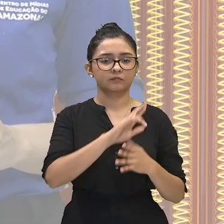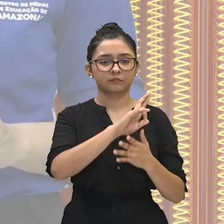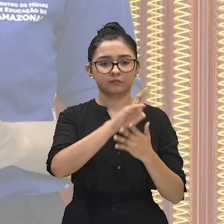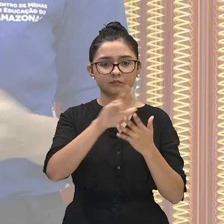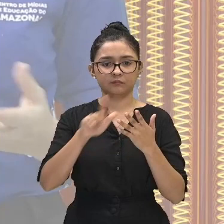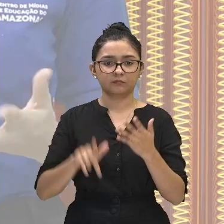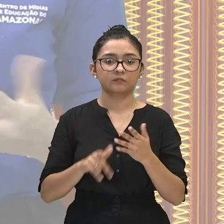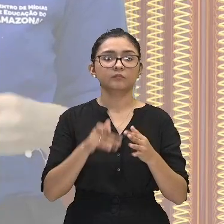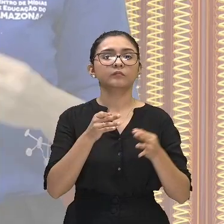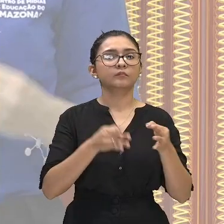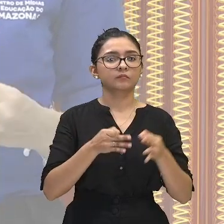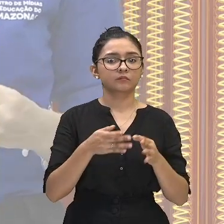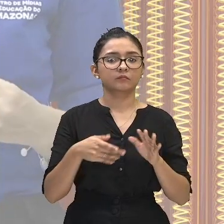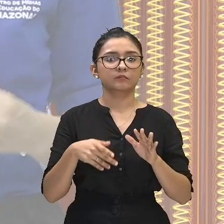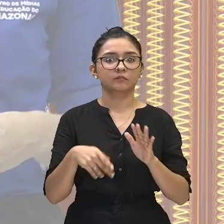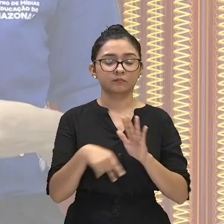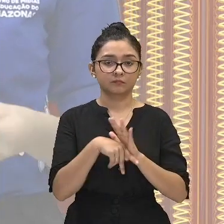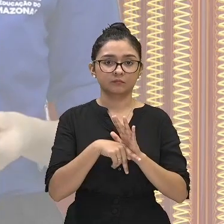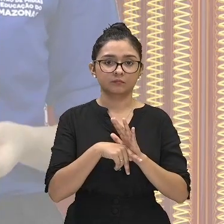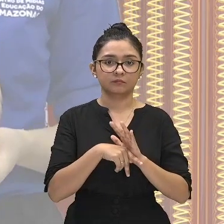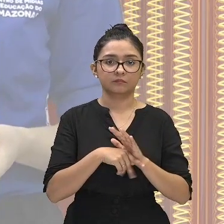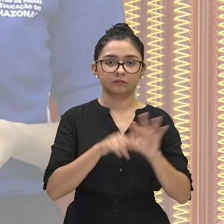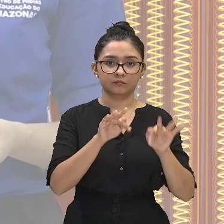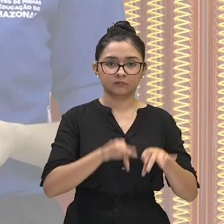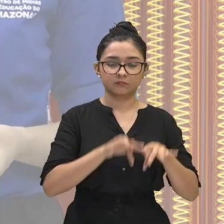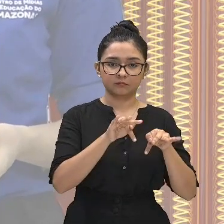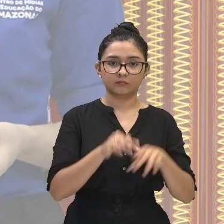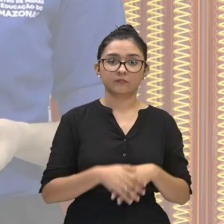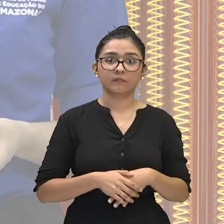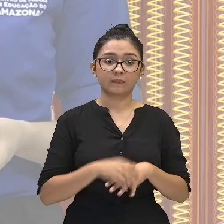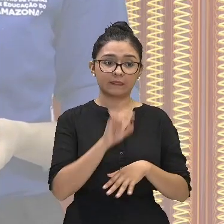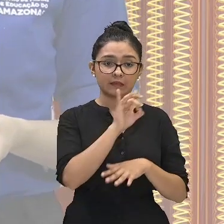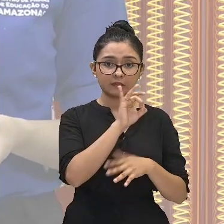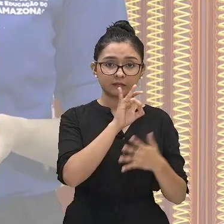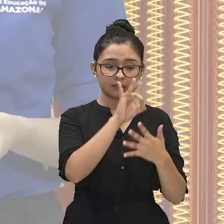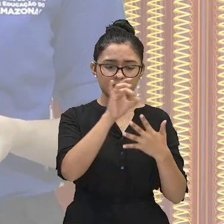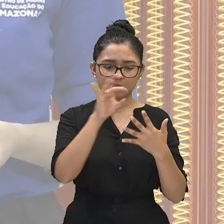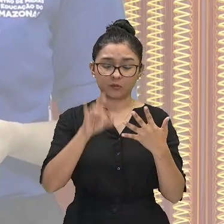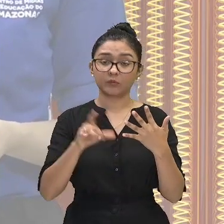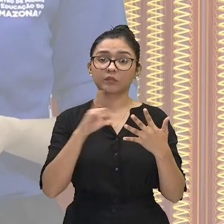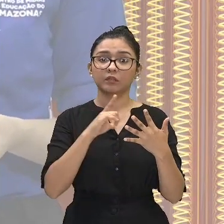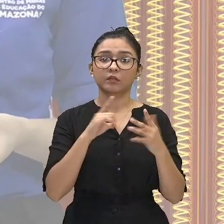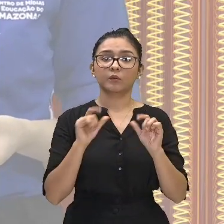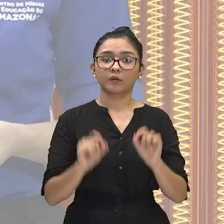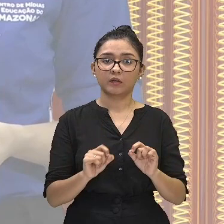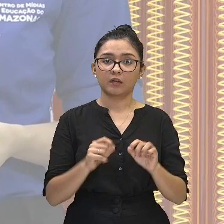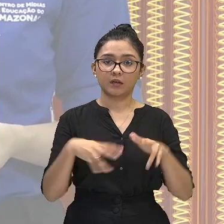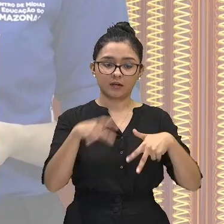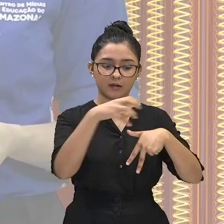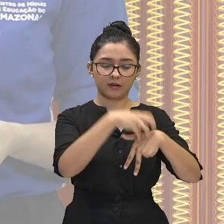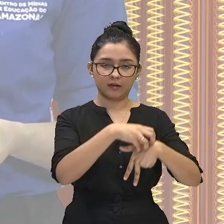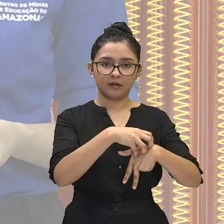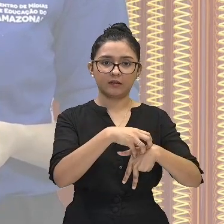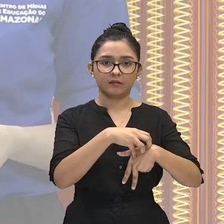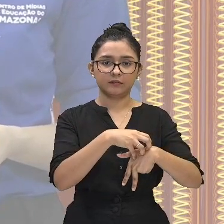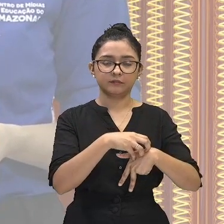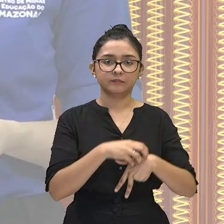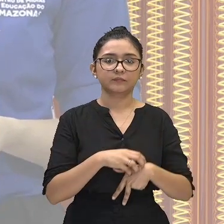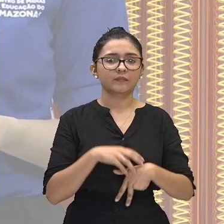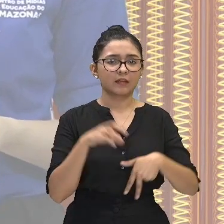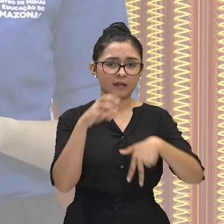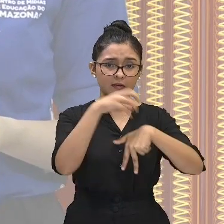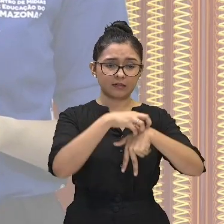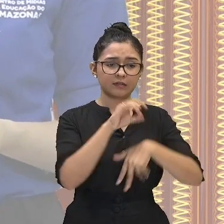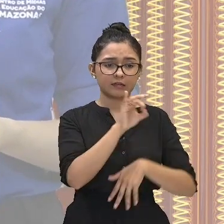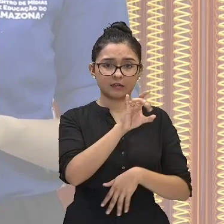diversidade jurídica. De novo, já que eu tenho cada senhor feudal, que se chama de rei, muitos deles, cada rei ali,